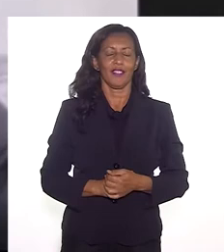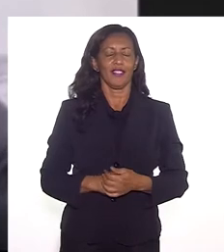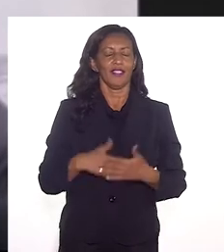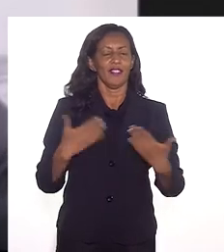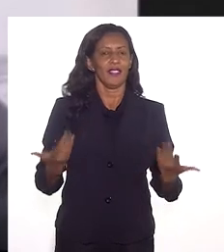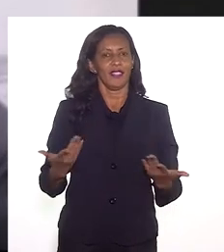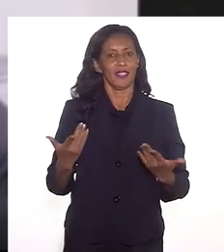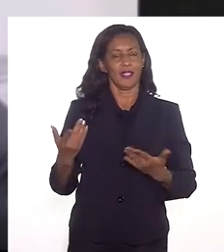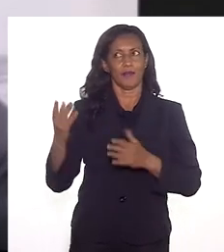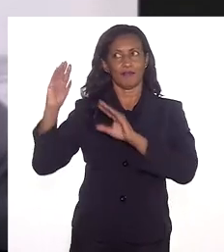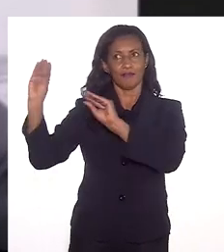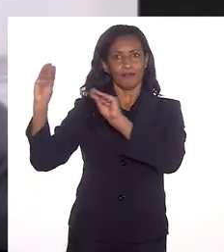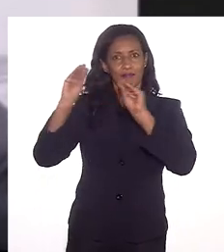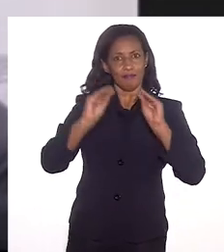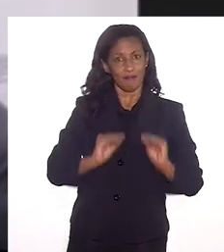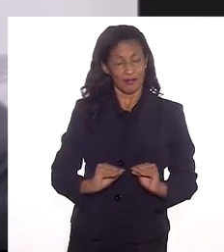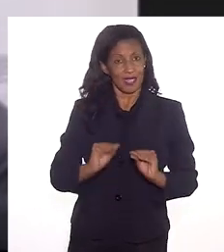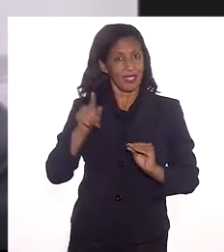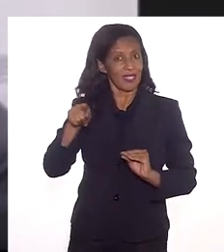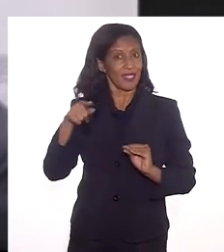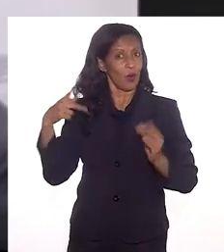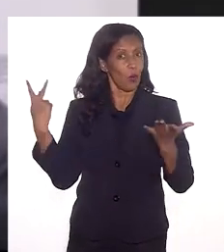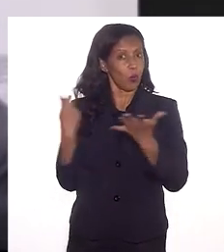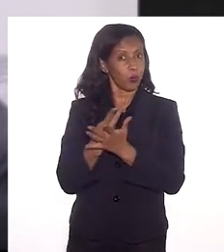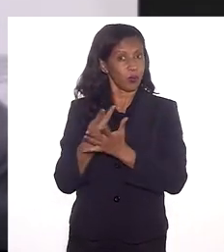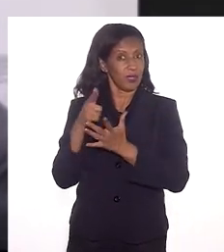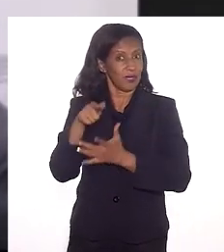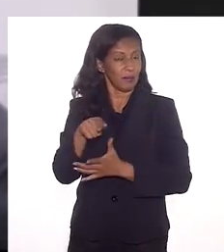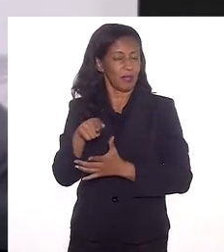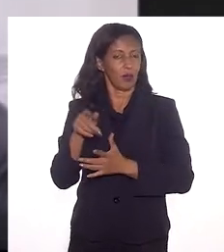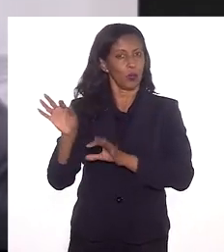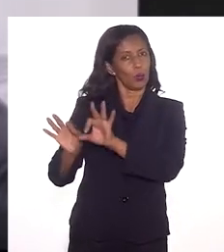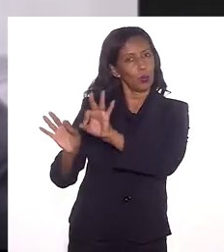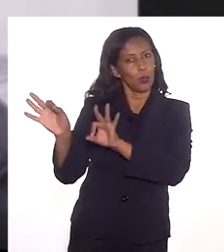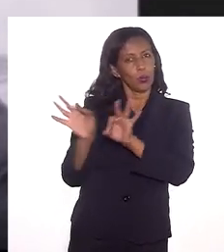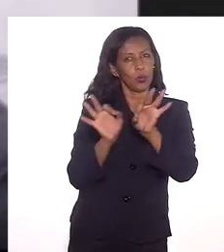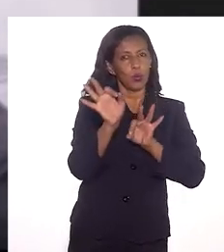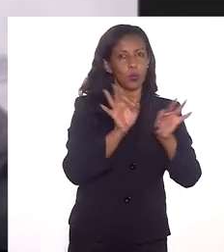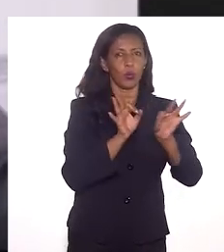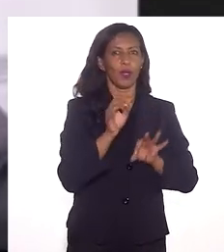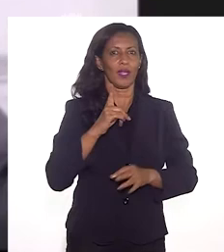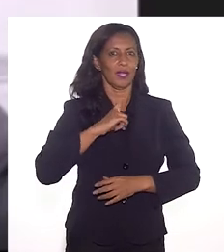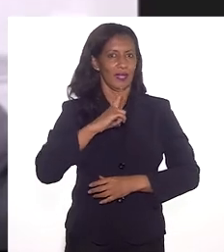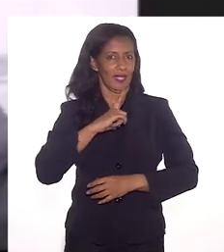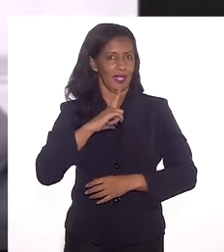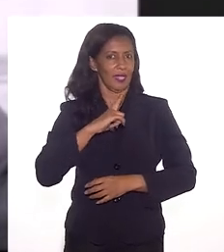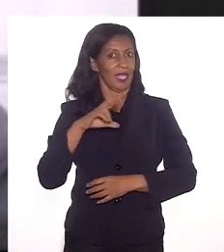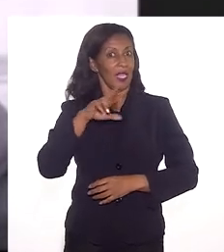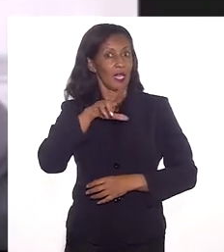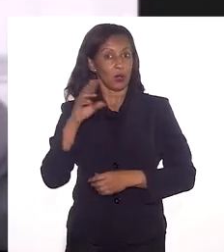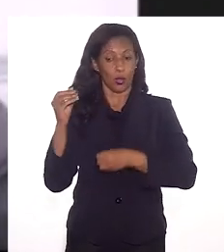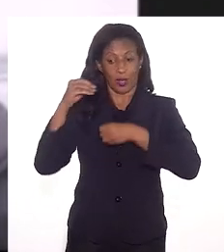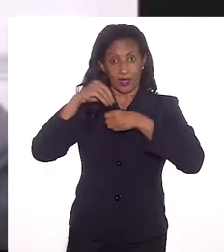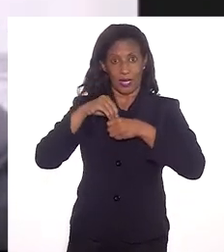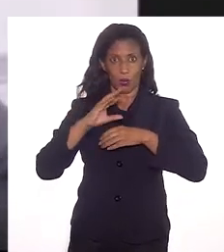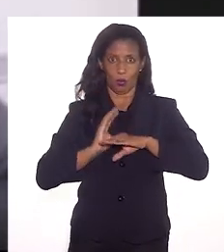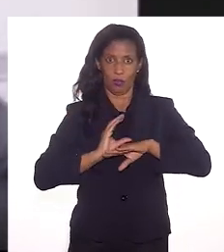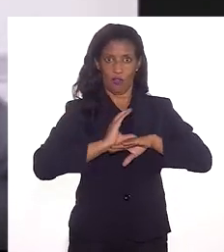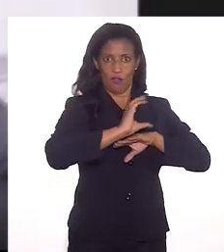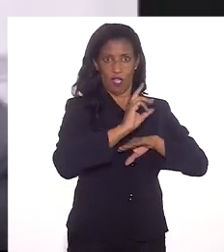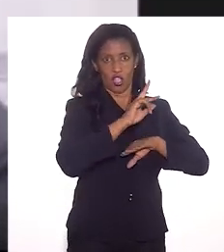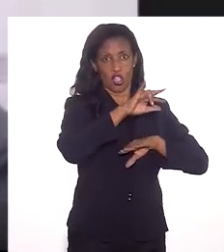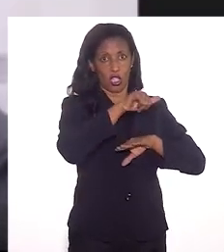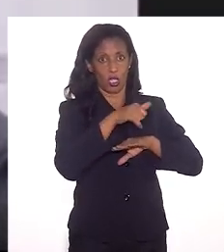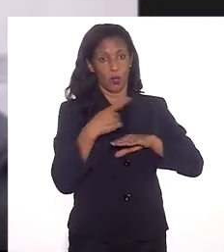e trazer um evento como web summit para cá tem tudo a ver com esse planejamento que existe não só dentro da